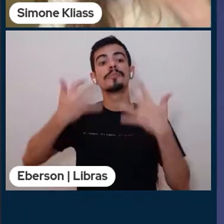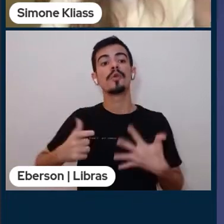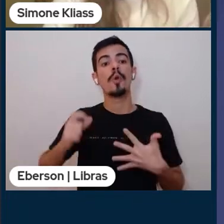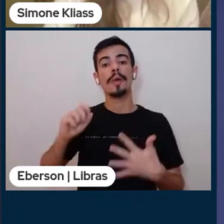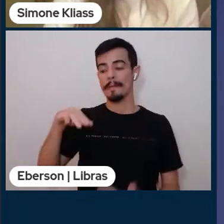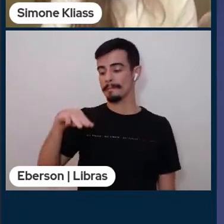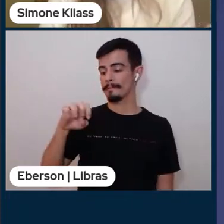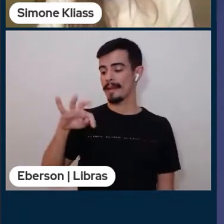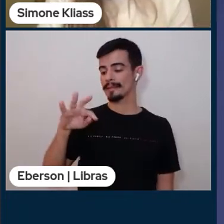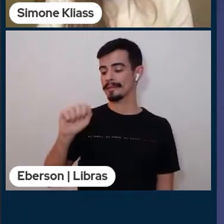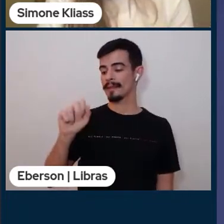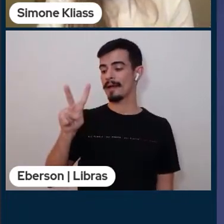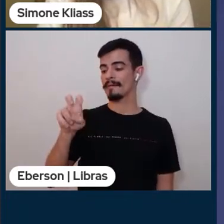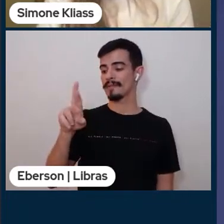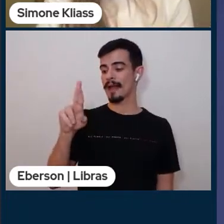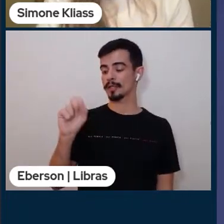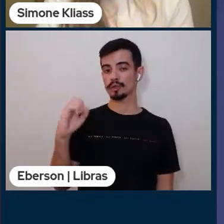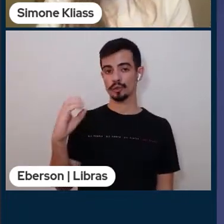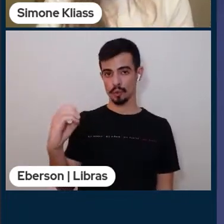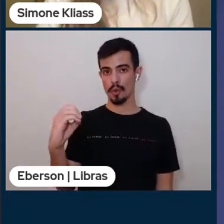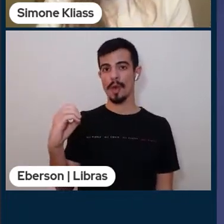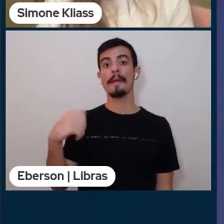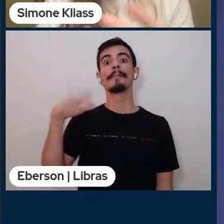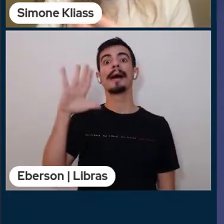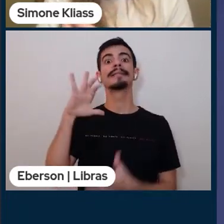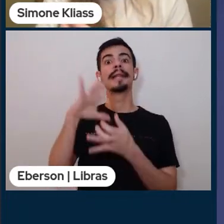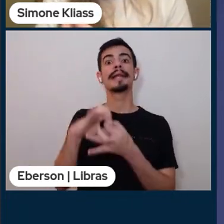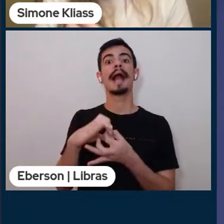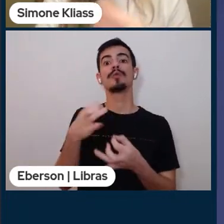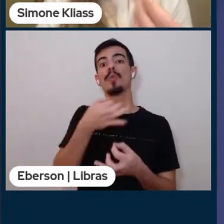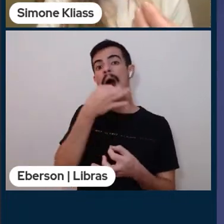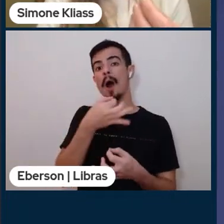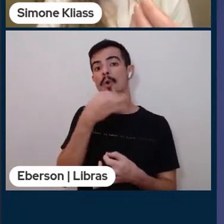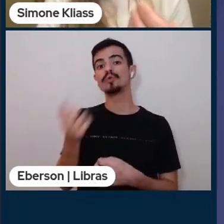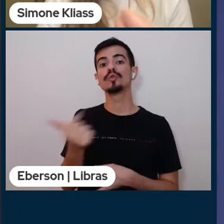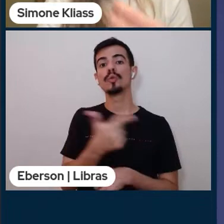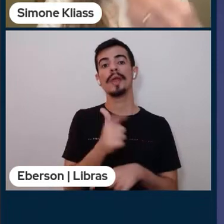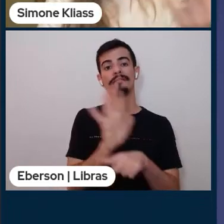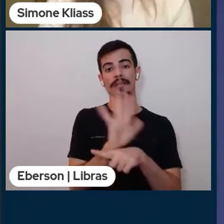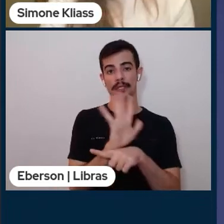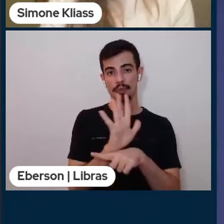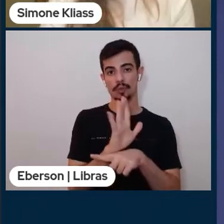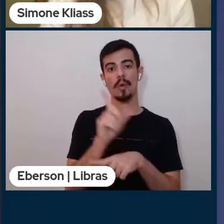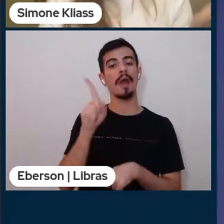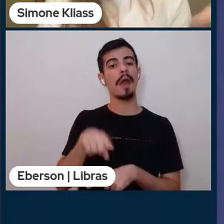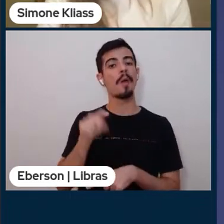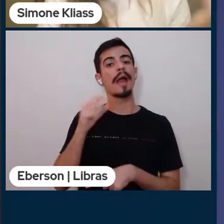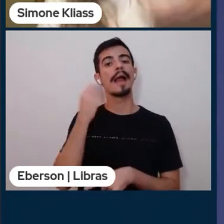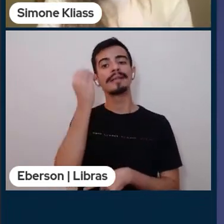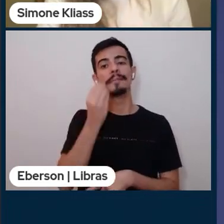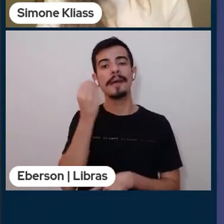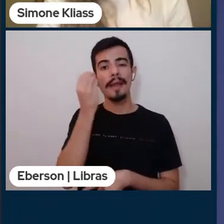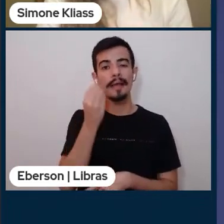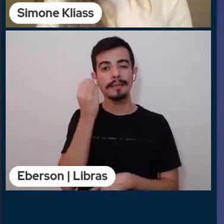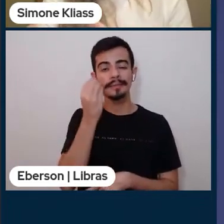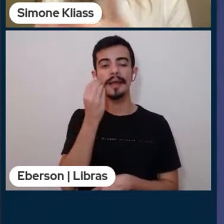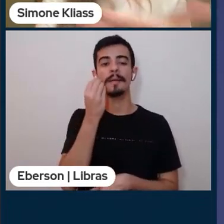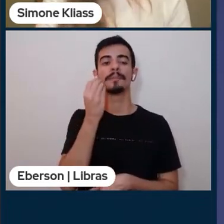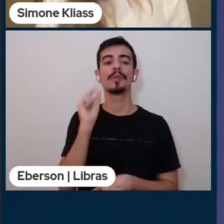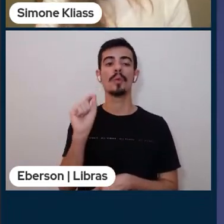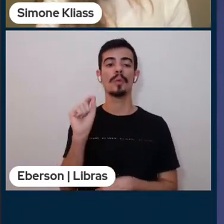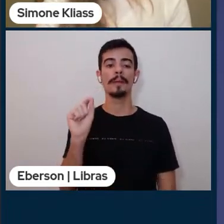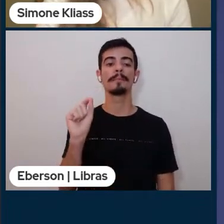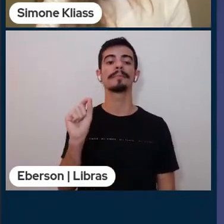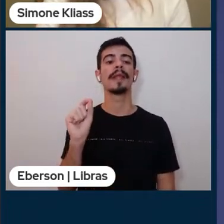ligado ao áudio do que o vídeo ele acredita que vai ser uma experiência mais parecida com filme cor do que com Matrix